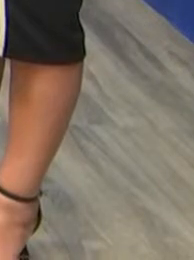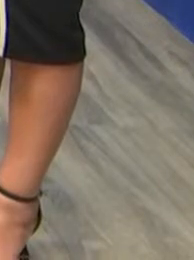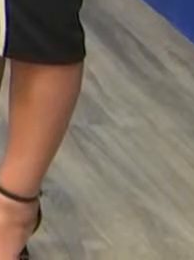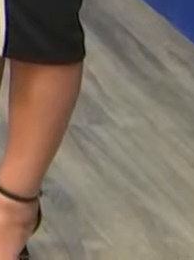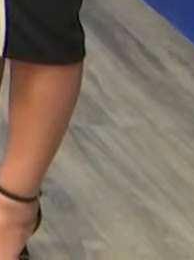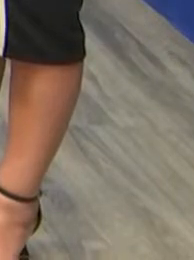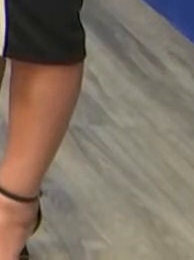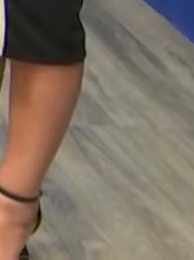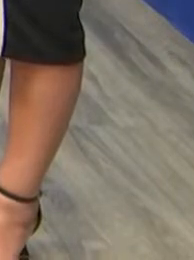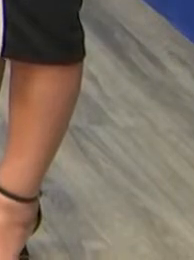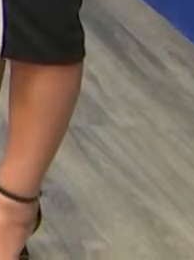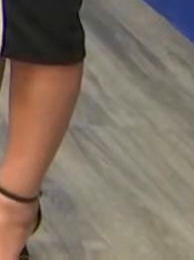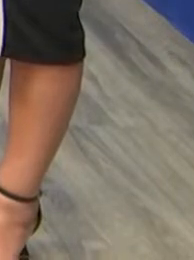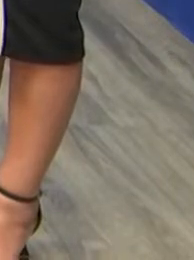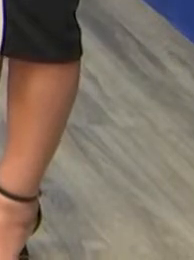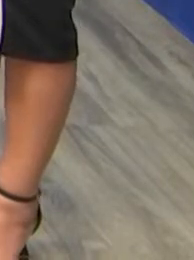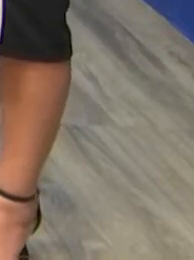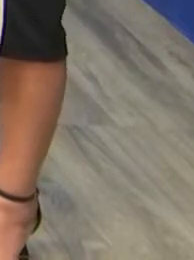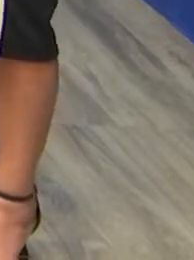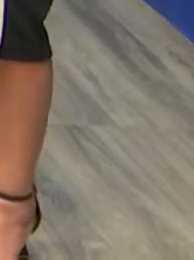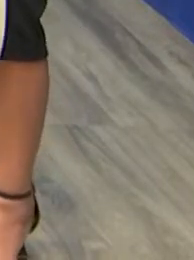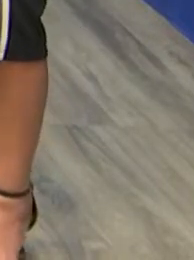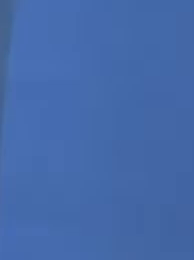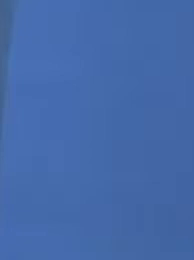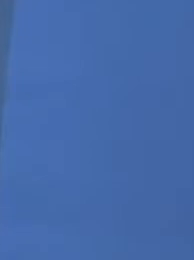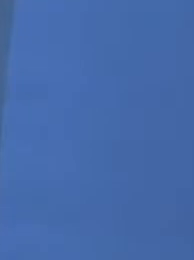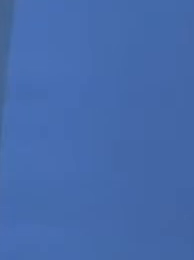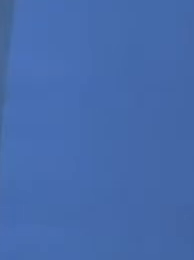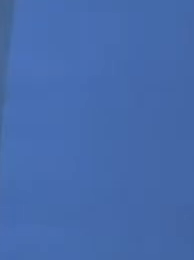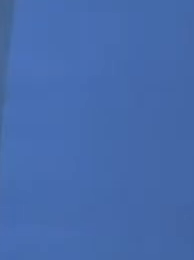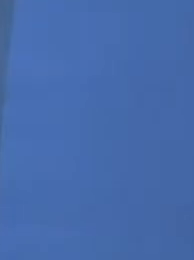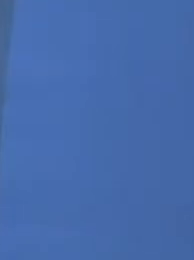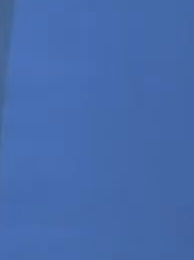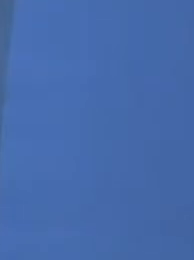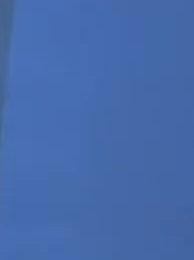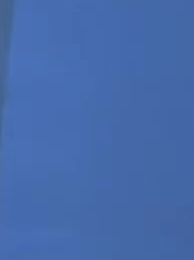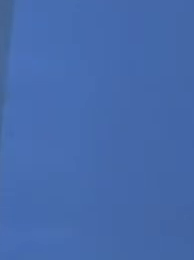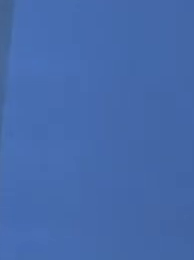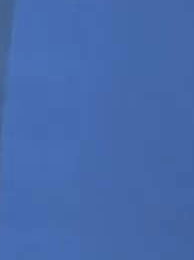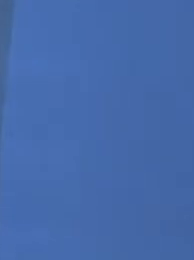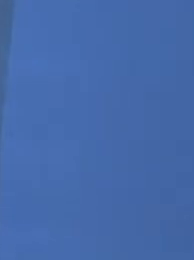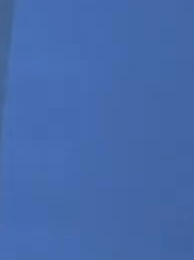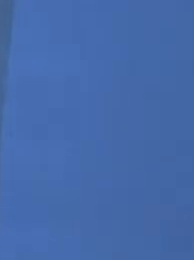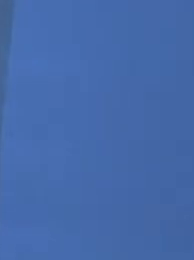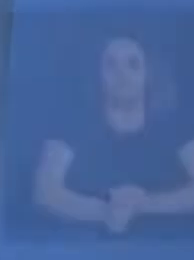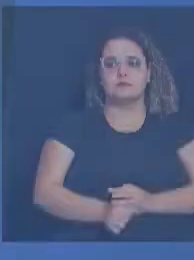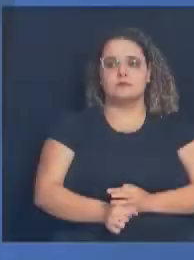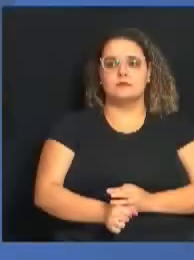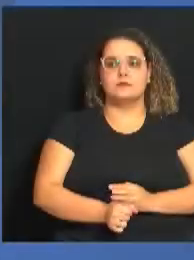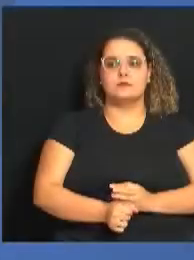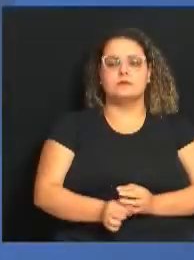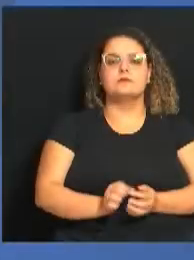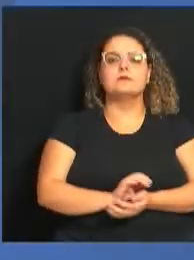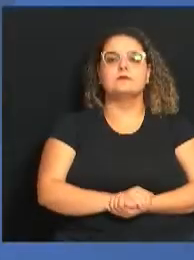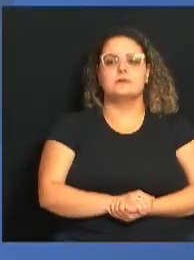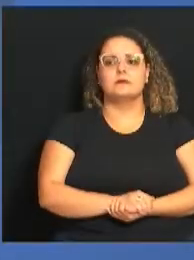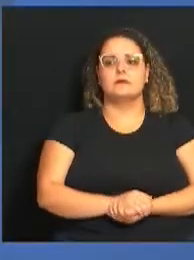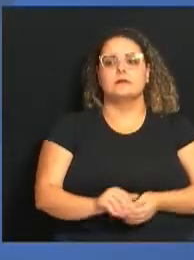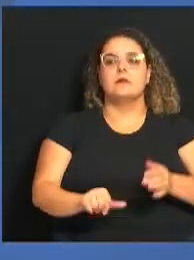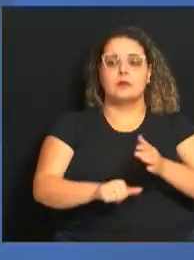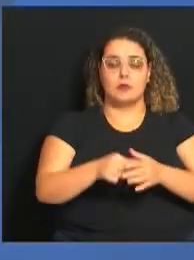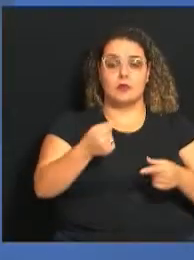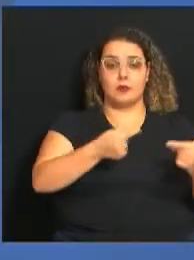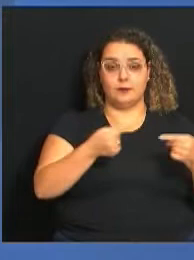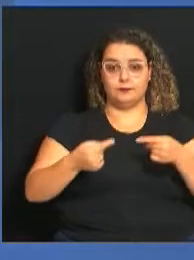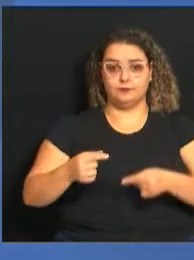transporte público municipal. A Câmara marcou presença na primeira de uma série de audiências públicas que discute o futuro